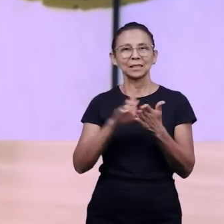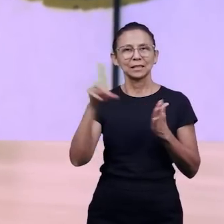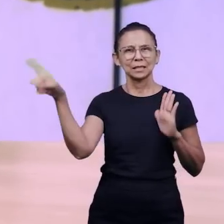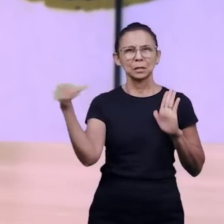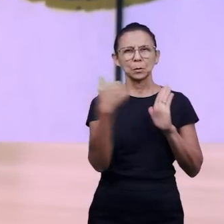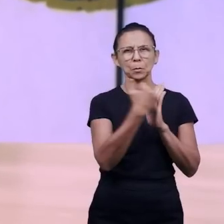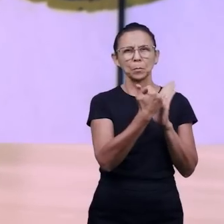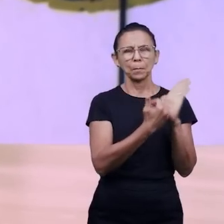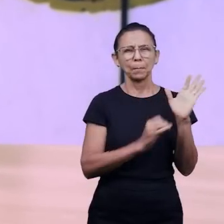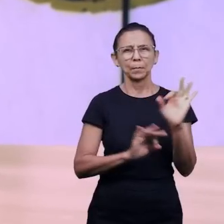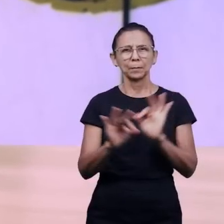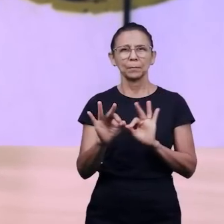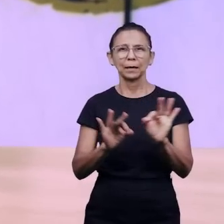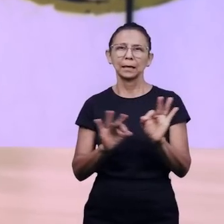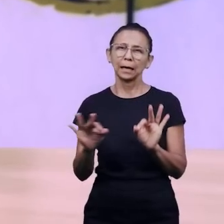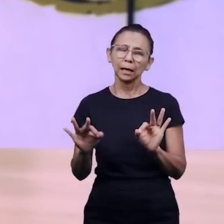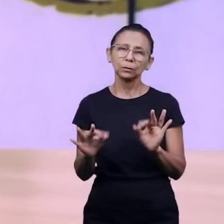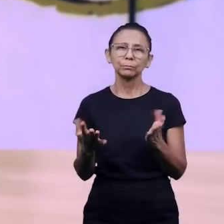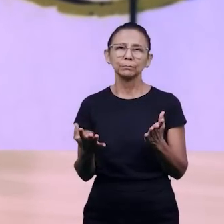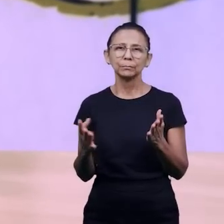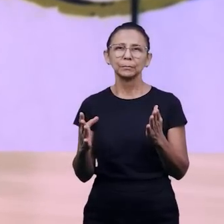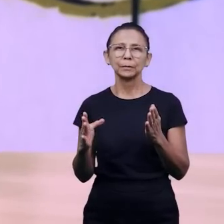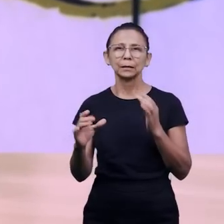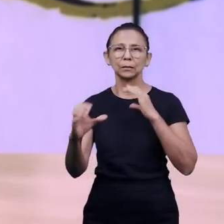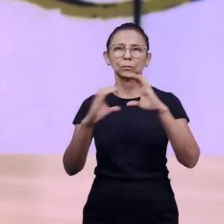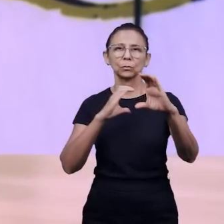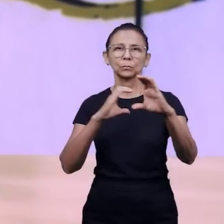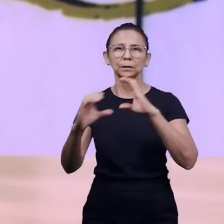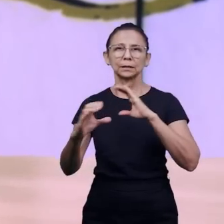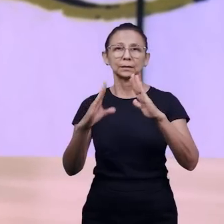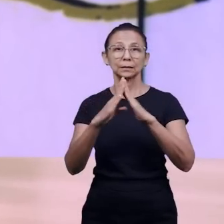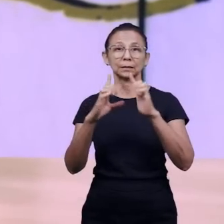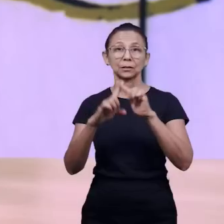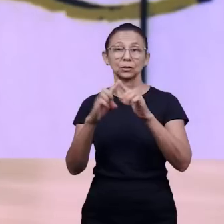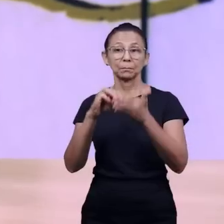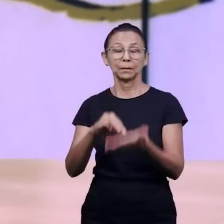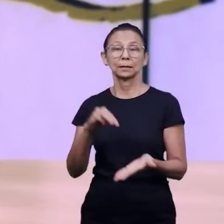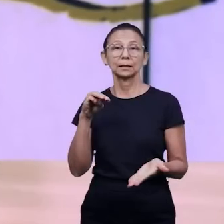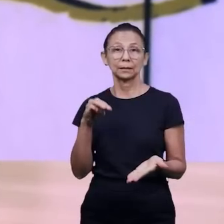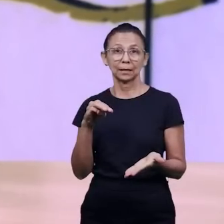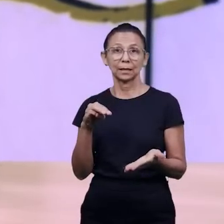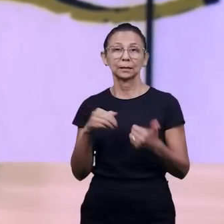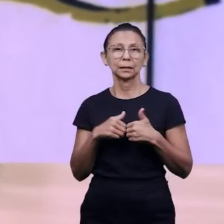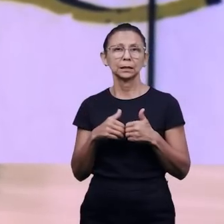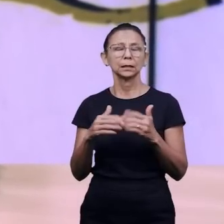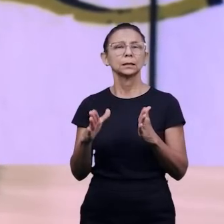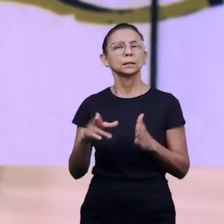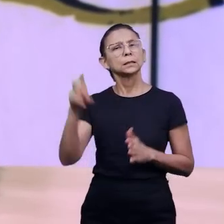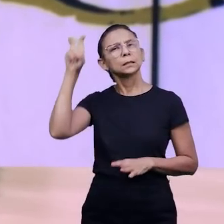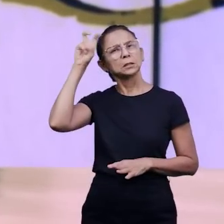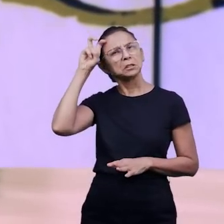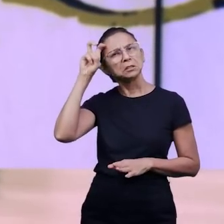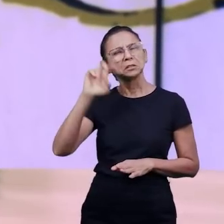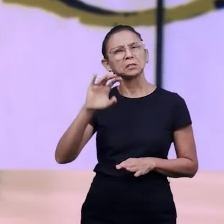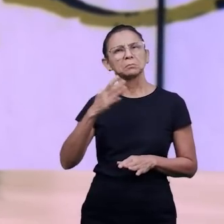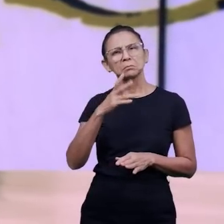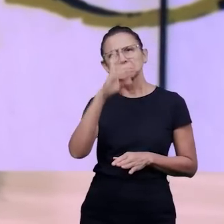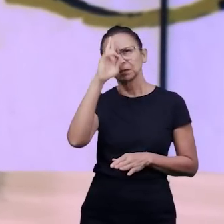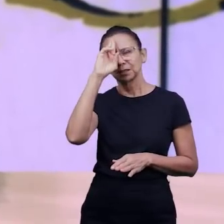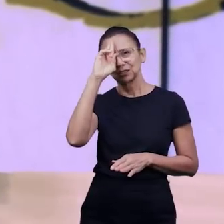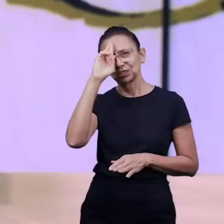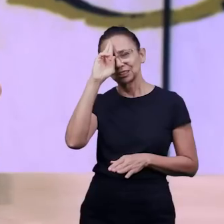um programa que é produzido pela estrutura de comunicação da Igreja Cristã Maranata e que vai ao ar todas as quintas-feiras em torno do